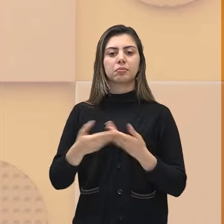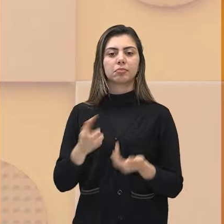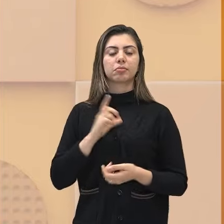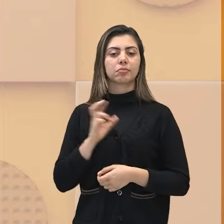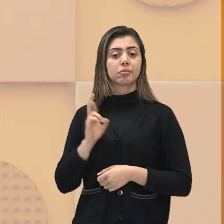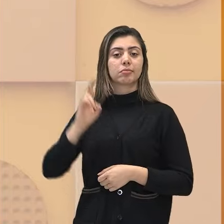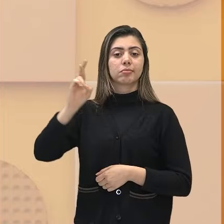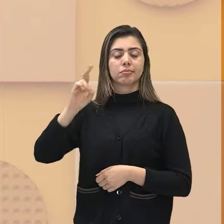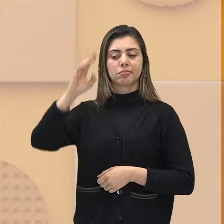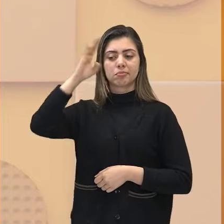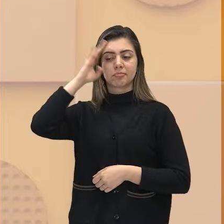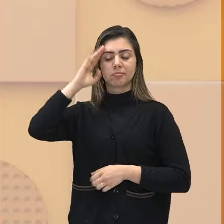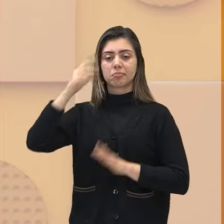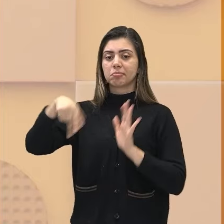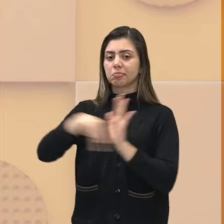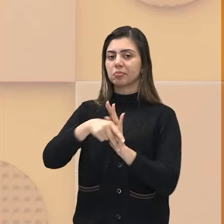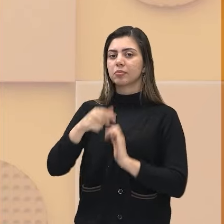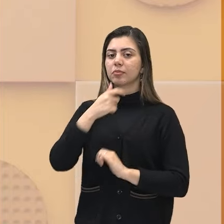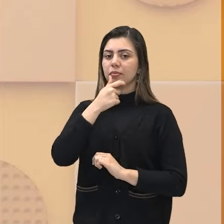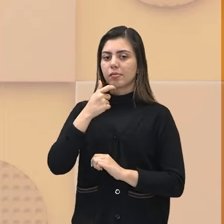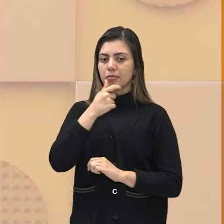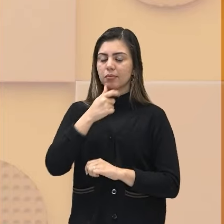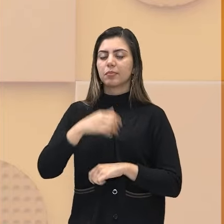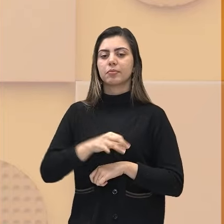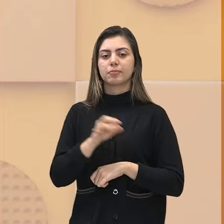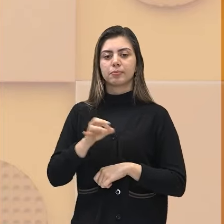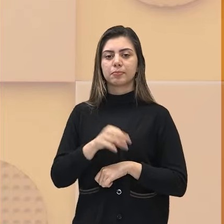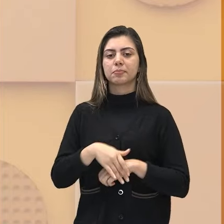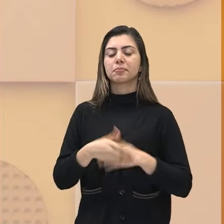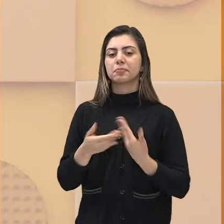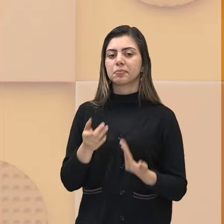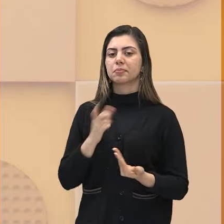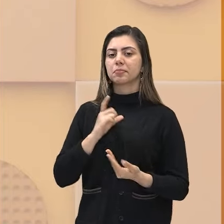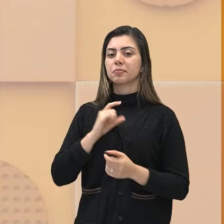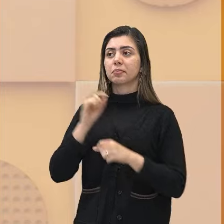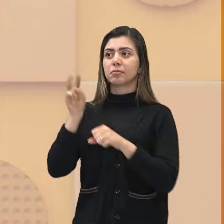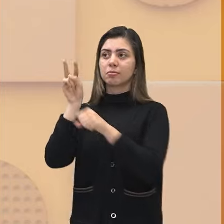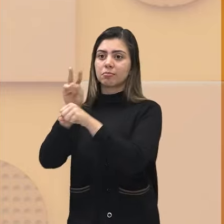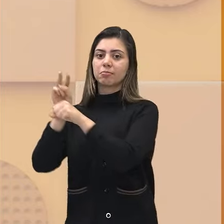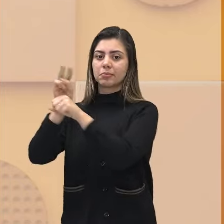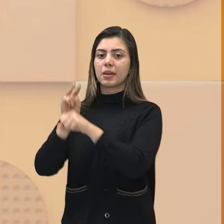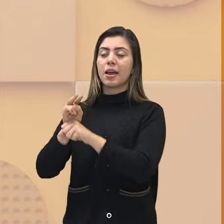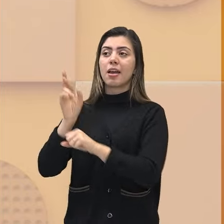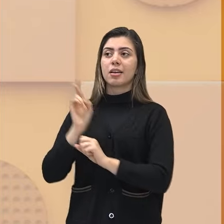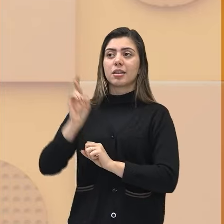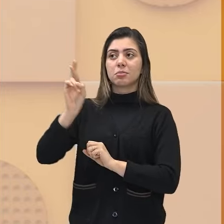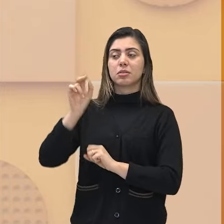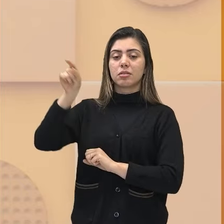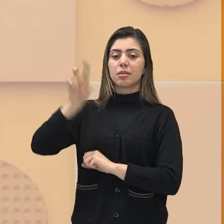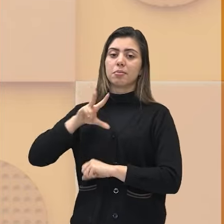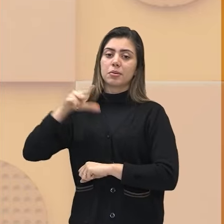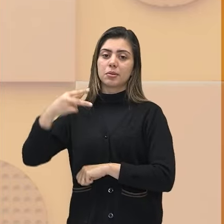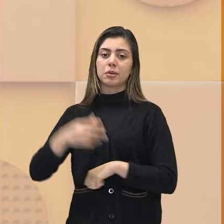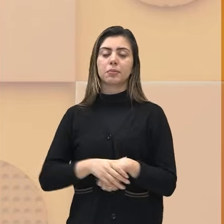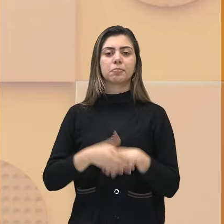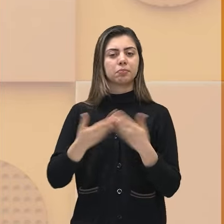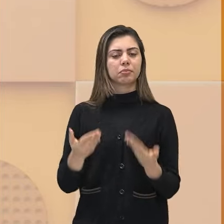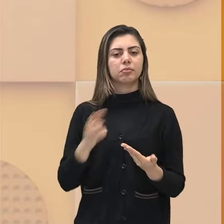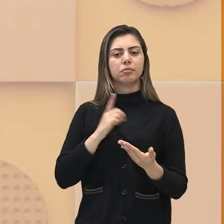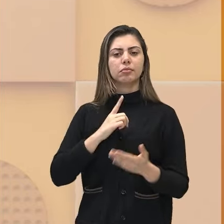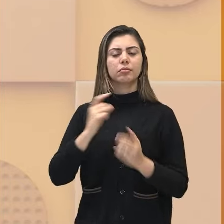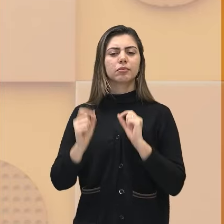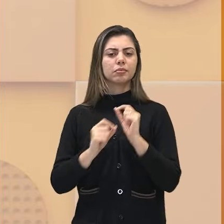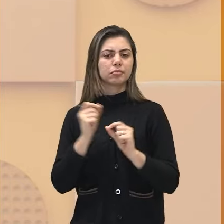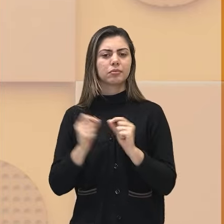momento ali das tropas inglesas, que era o regente inglês que estava dominando naquele momento Portugal. Então nós vamos ter